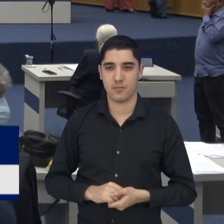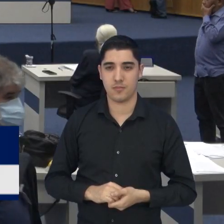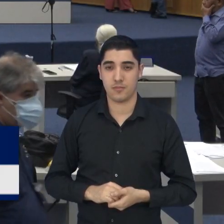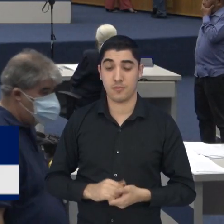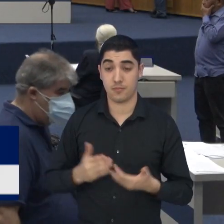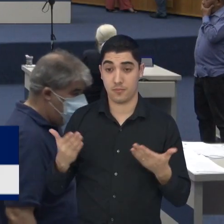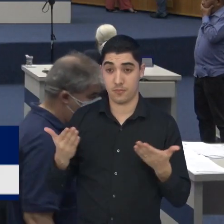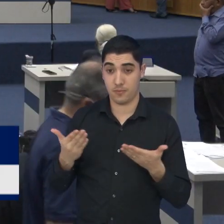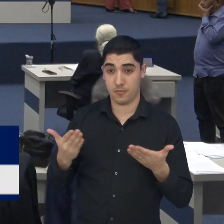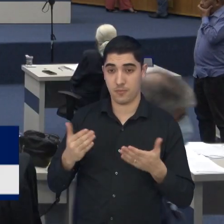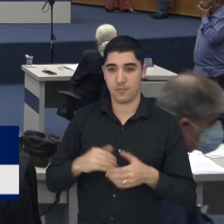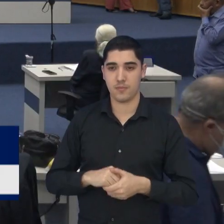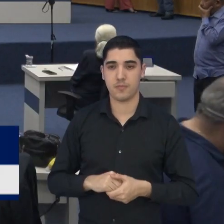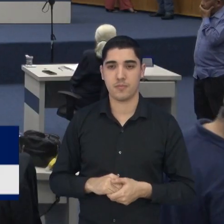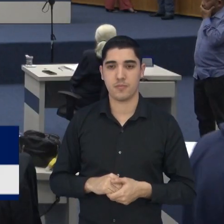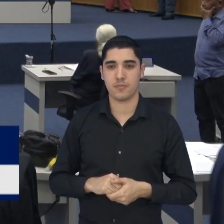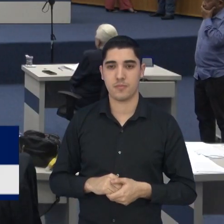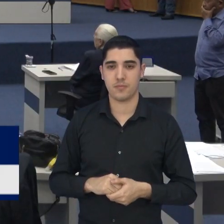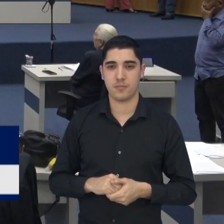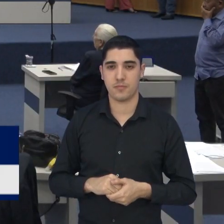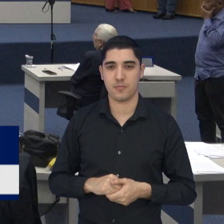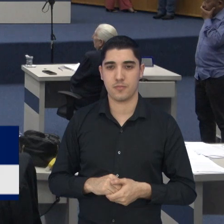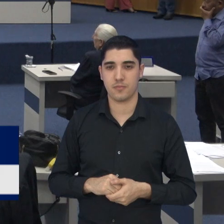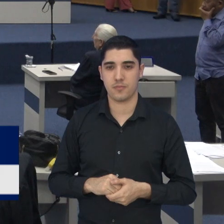Passaremos agora, então,